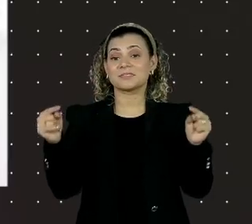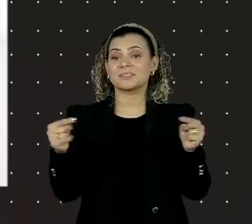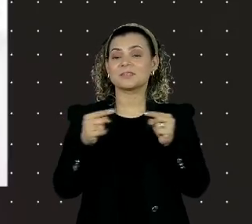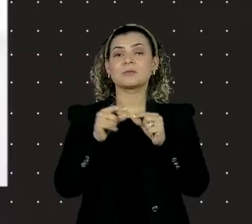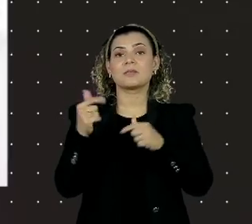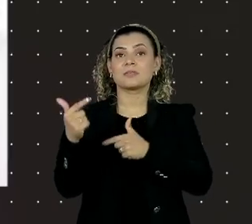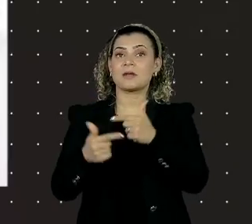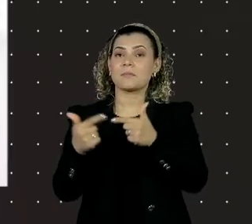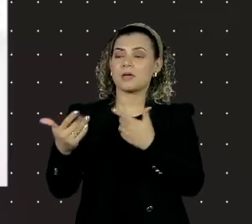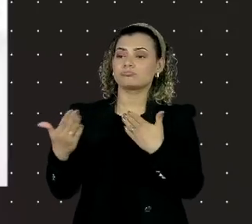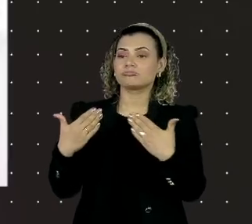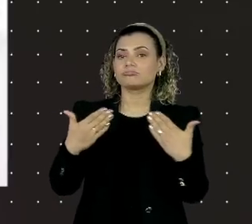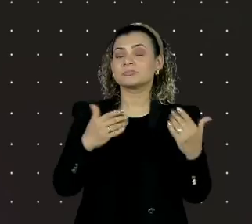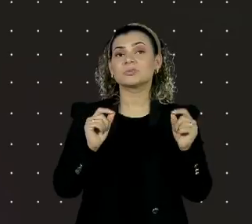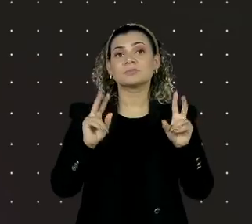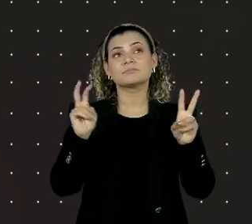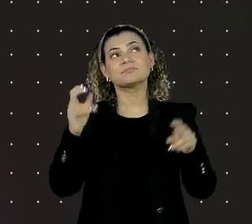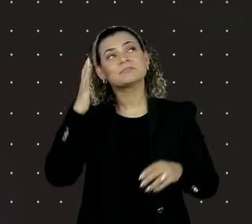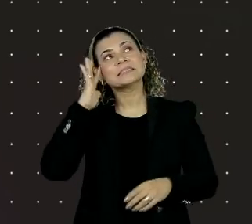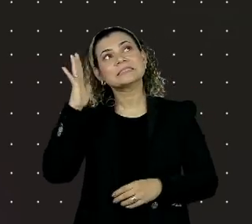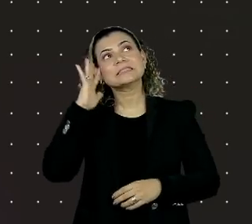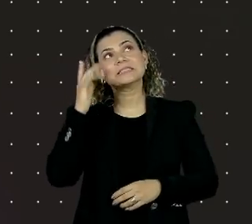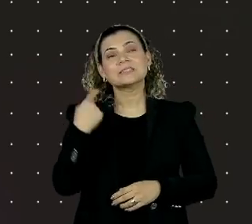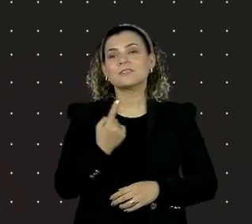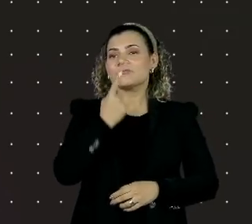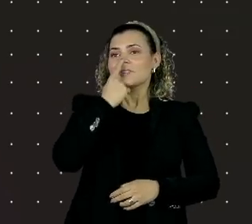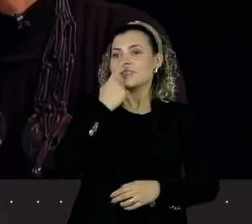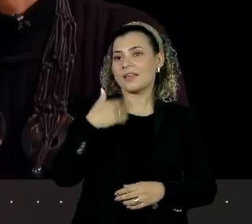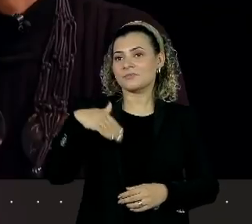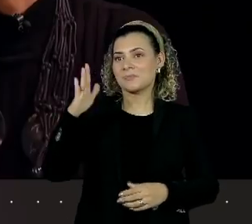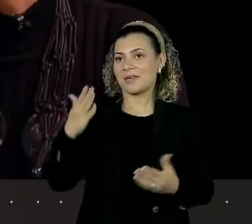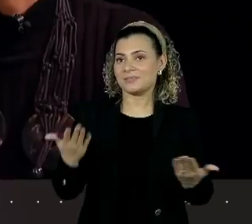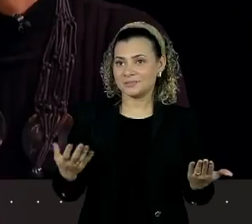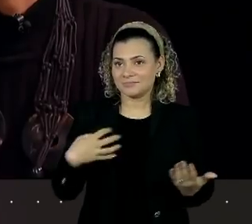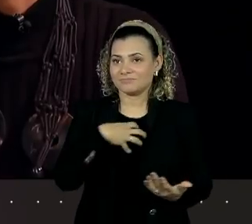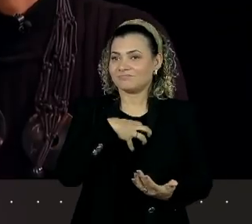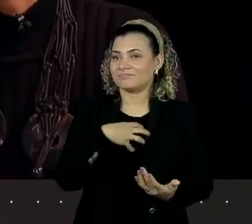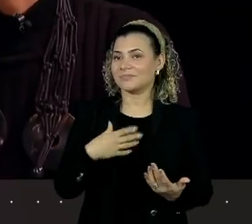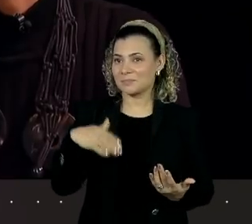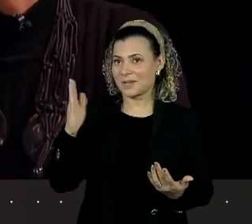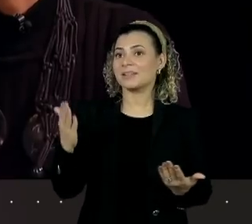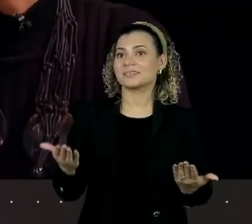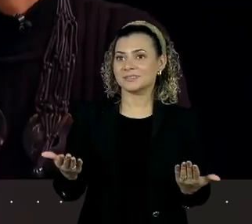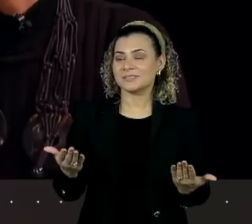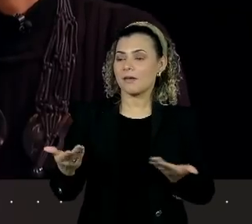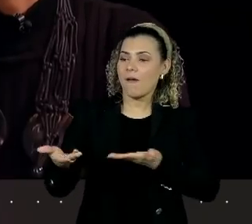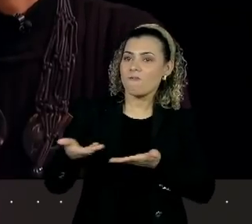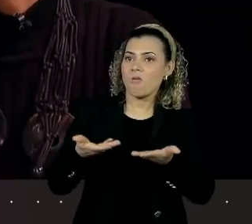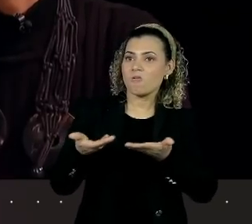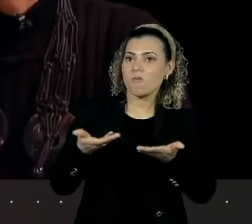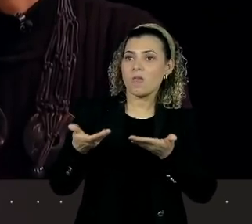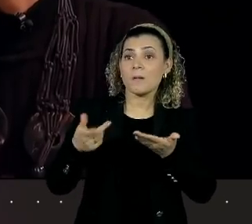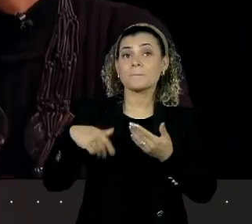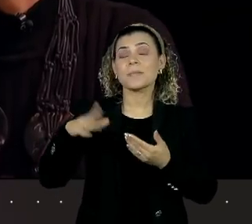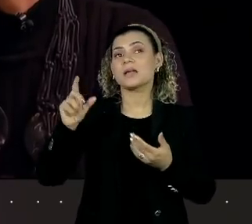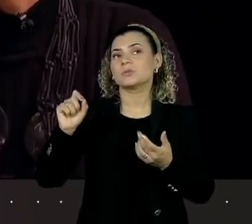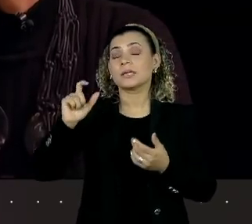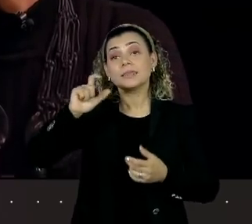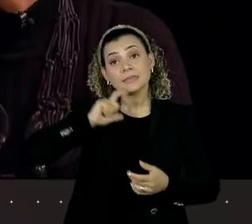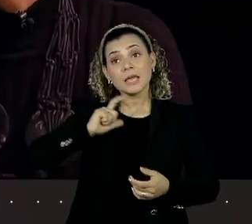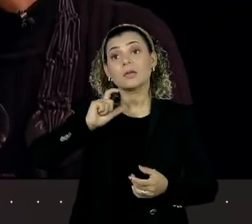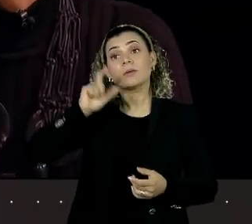aos trabalhos, ter essa afinidade conceitual, né? Essa nossa intersecção que tem a ver com uma